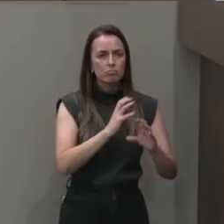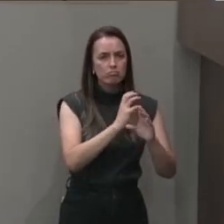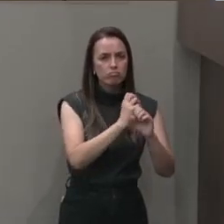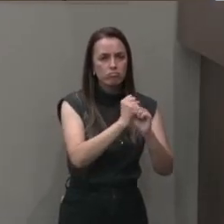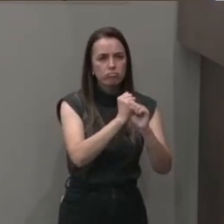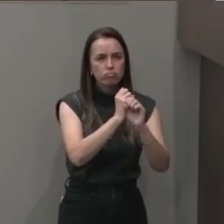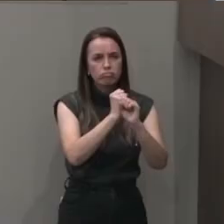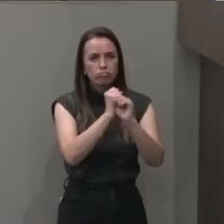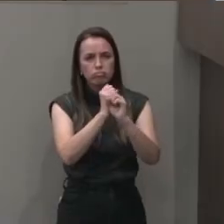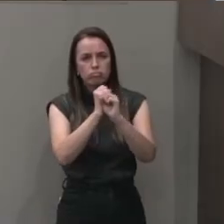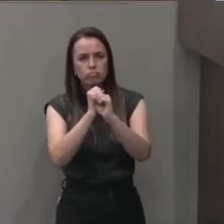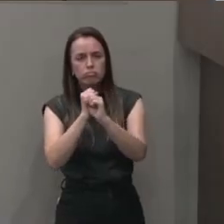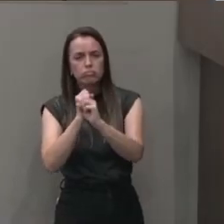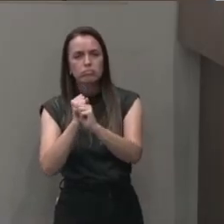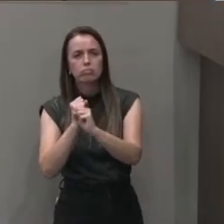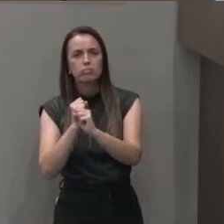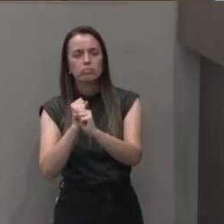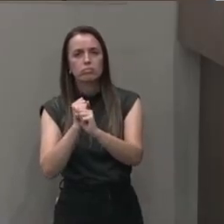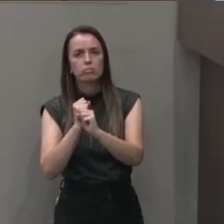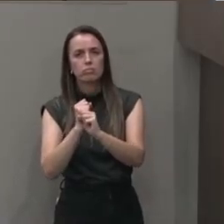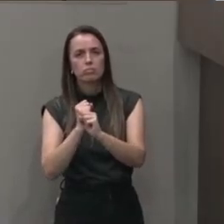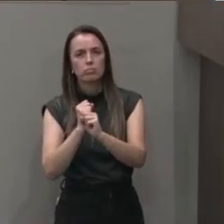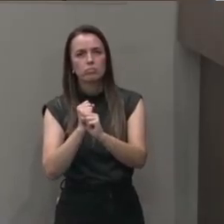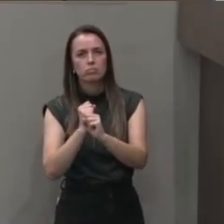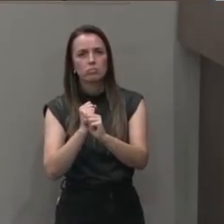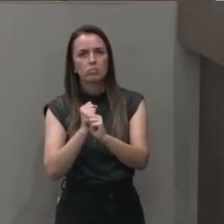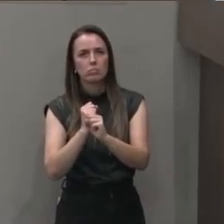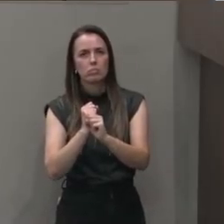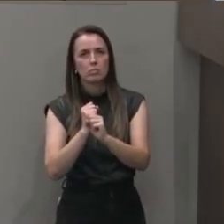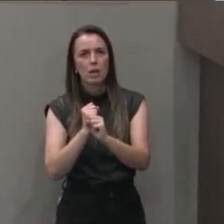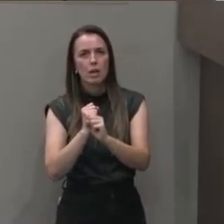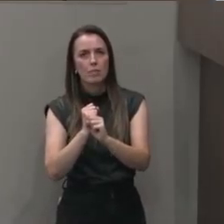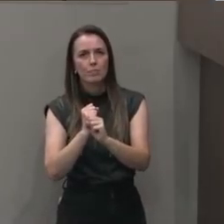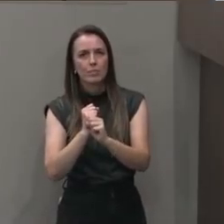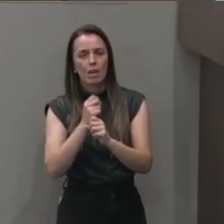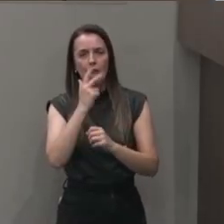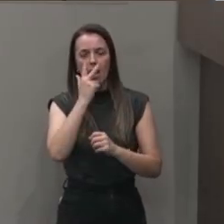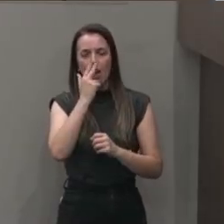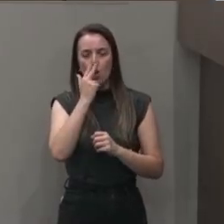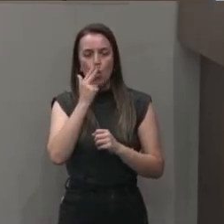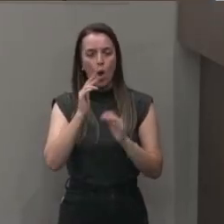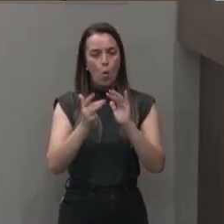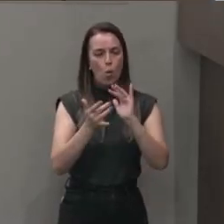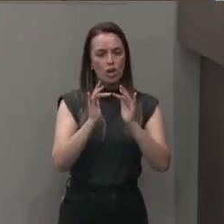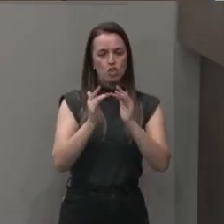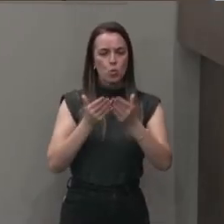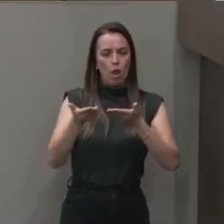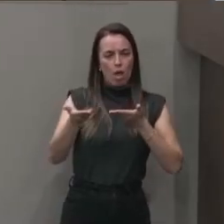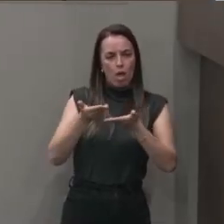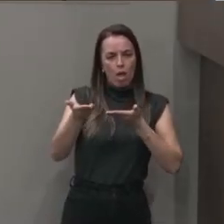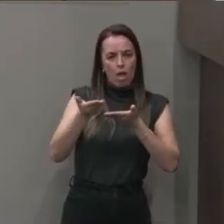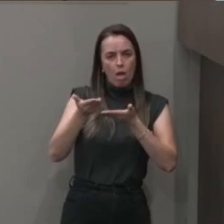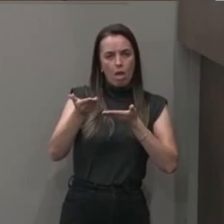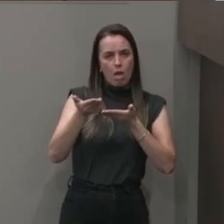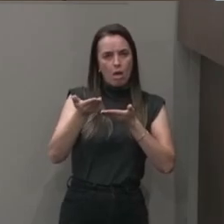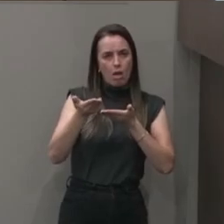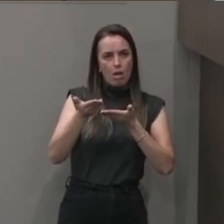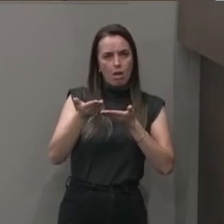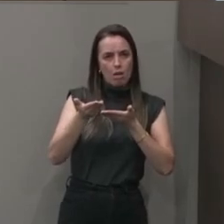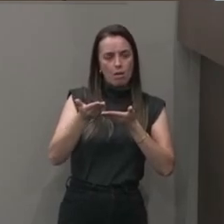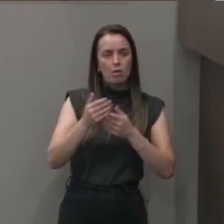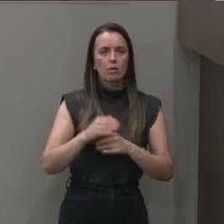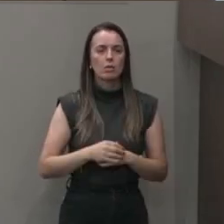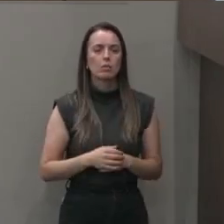calculados para a contrapartida. E nesses índices está o que